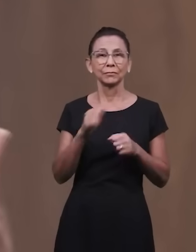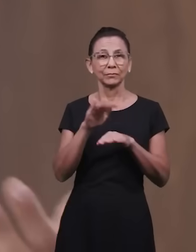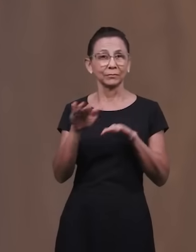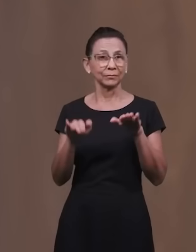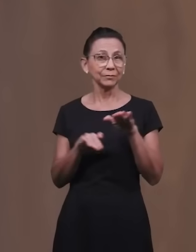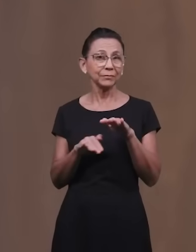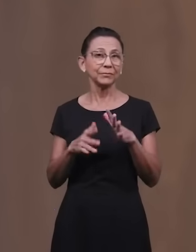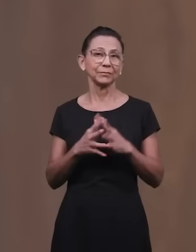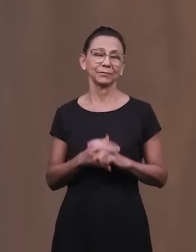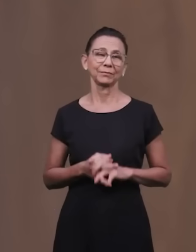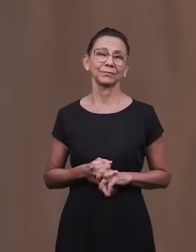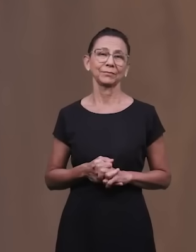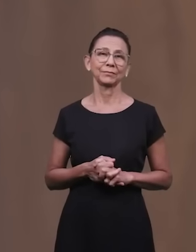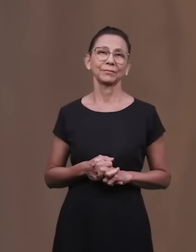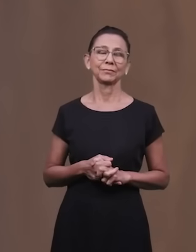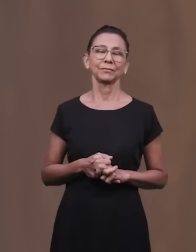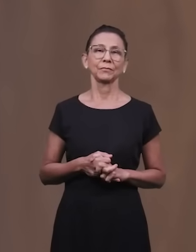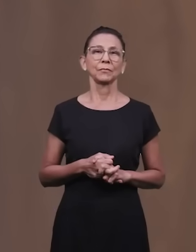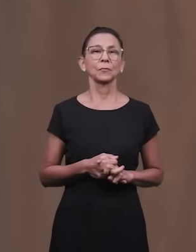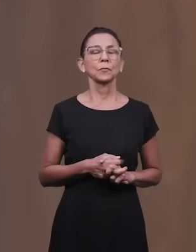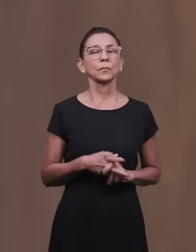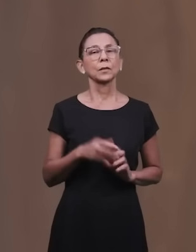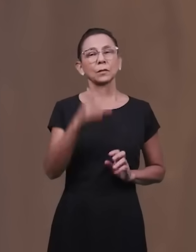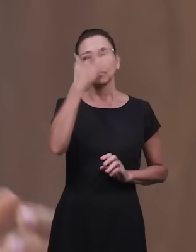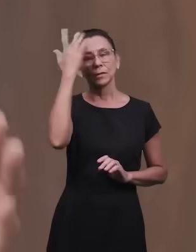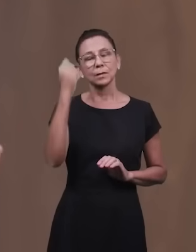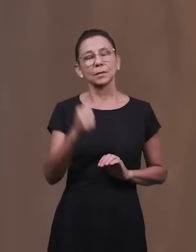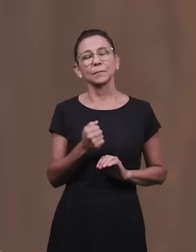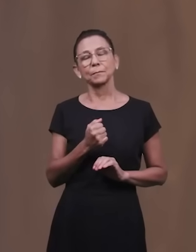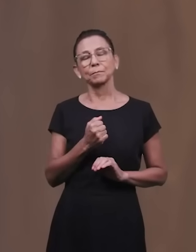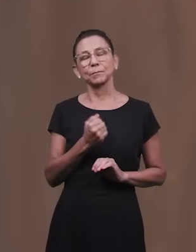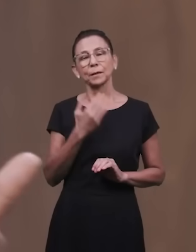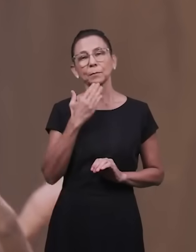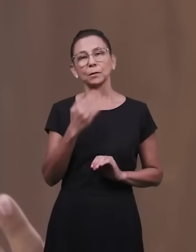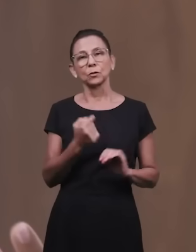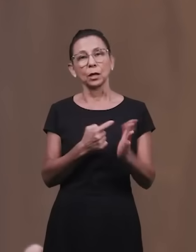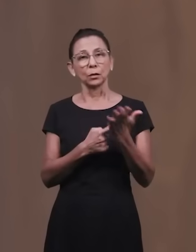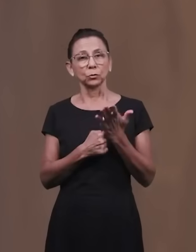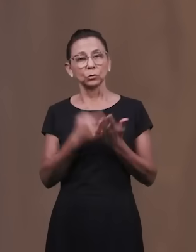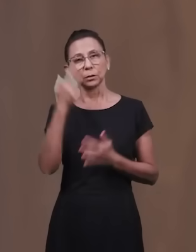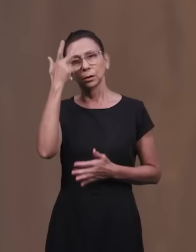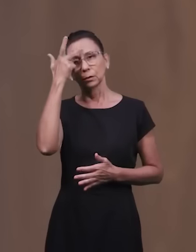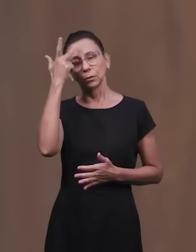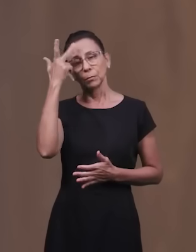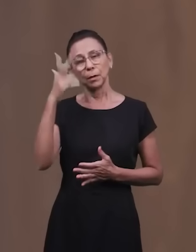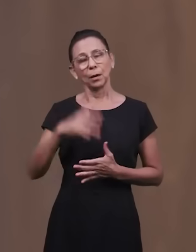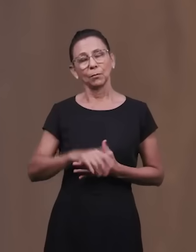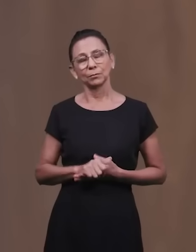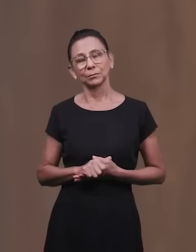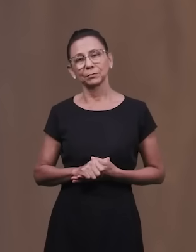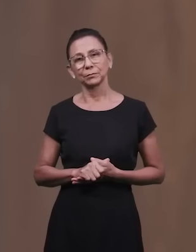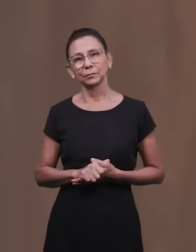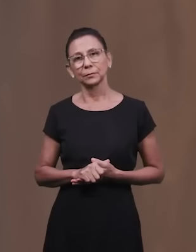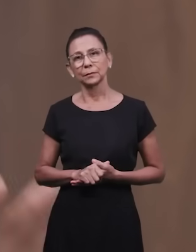as pessoas estão disponíveis quando a gente sabe pedir. Não se censure tanto.